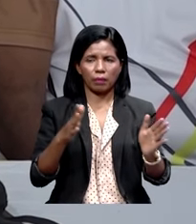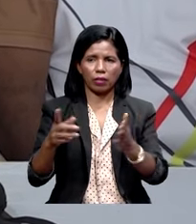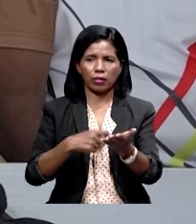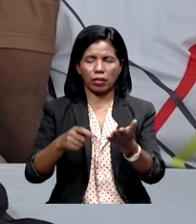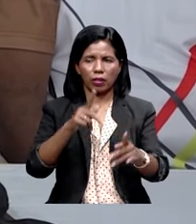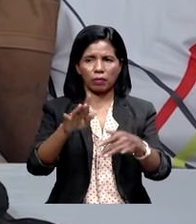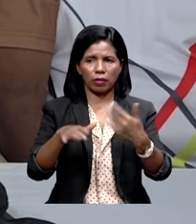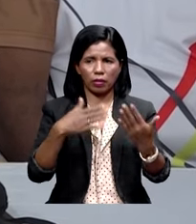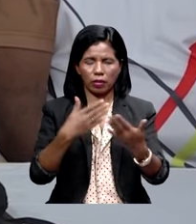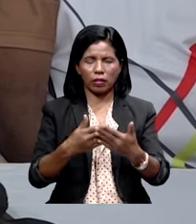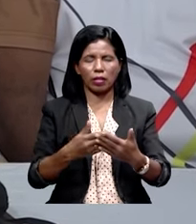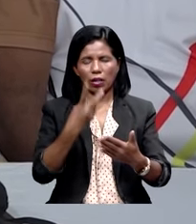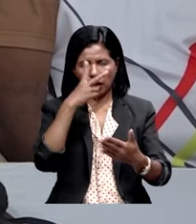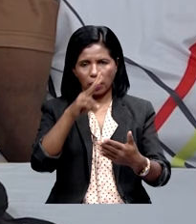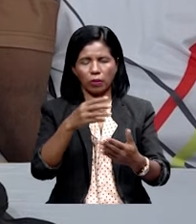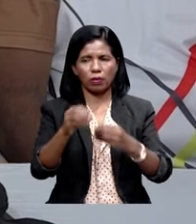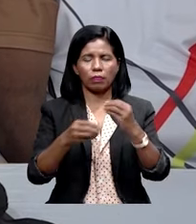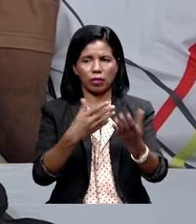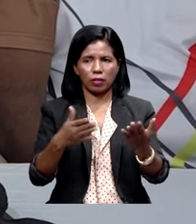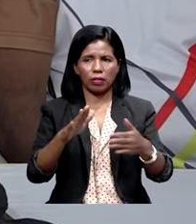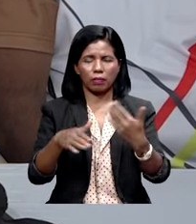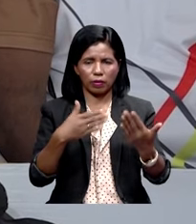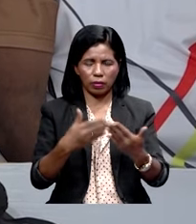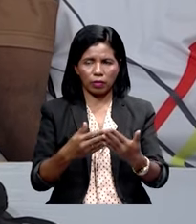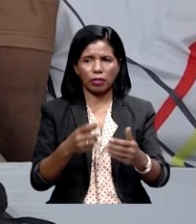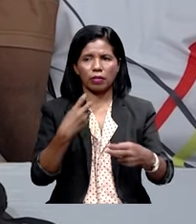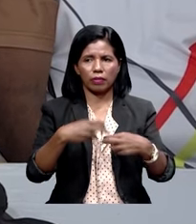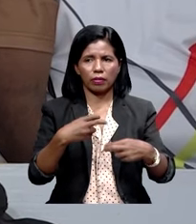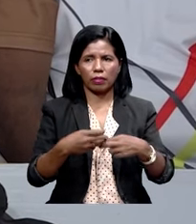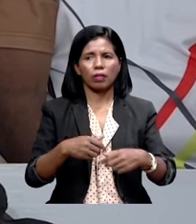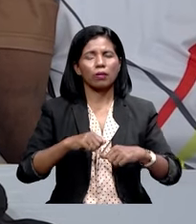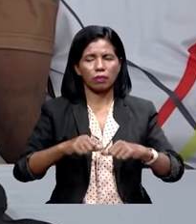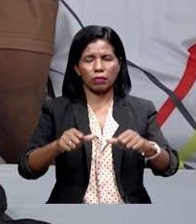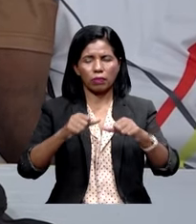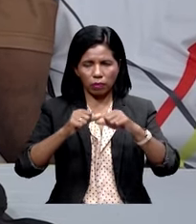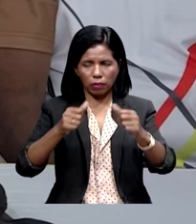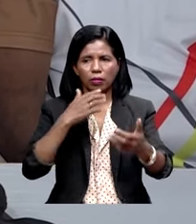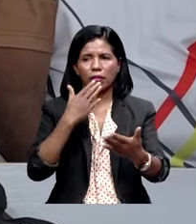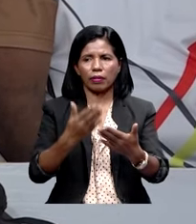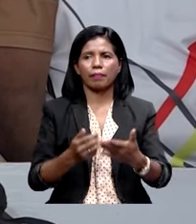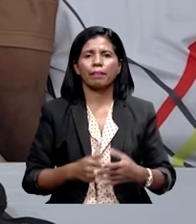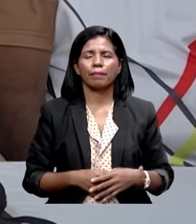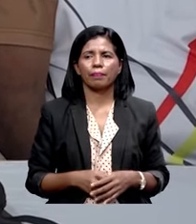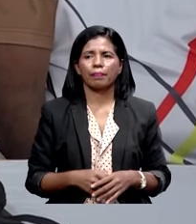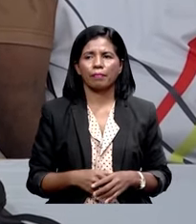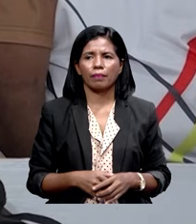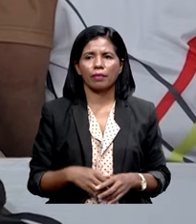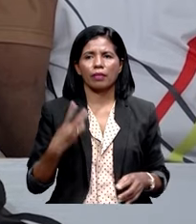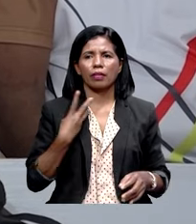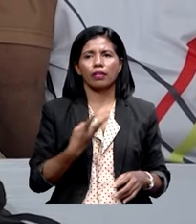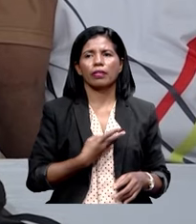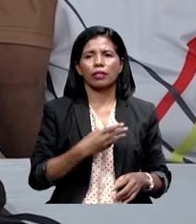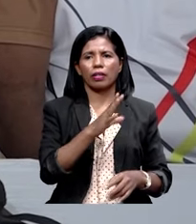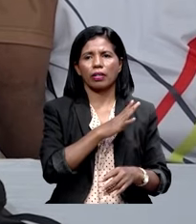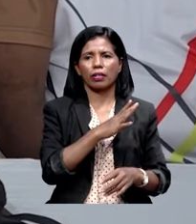embala operar se sanser né dia liu. Há nem primeiros tempos que é difícil, mas depois lá se dia liu. Portanto, ita hein, a meu